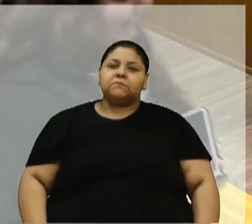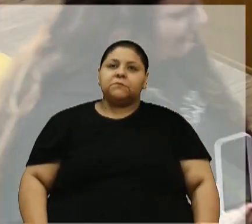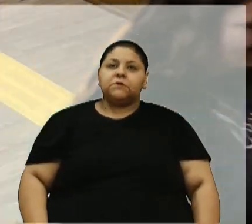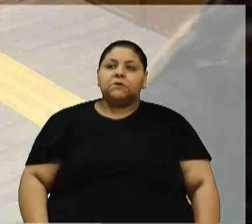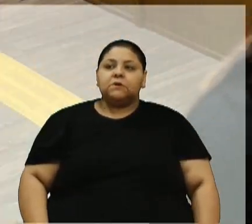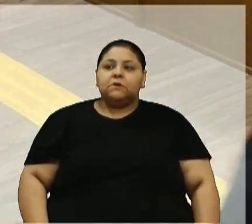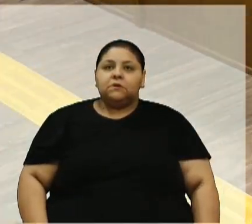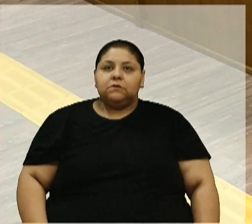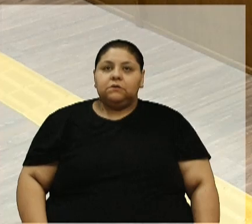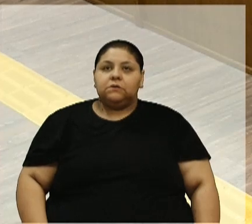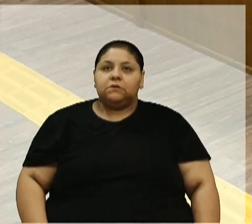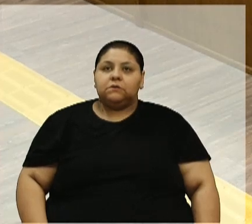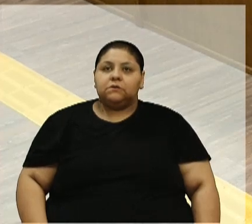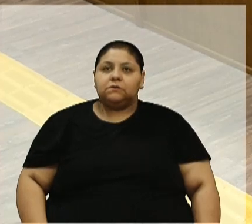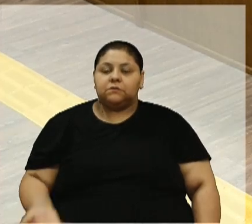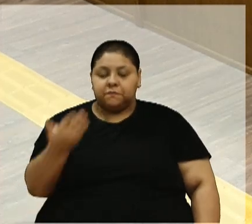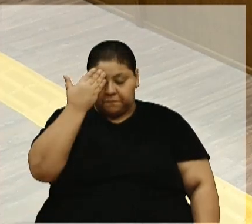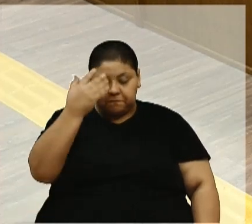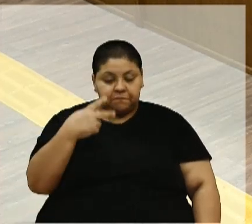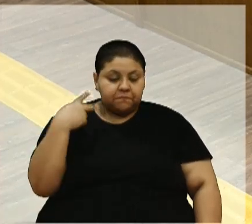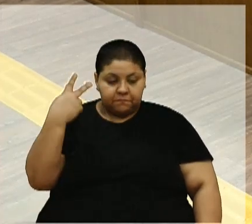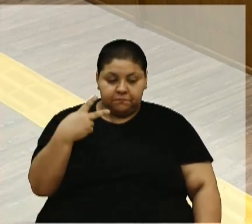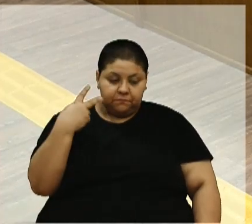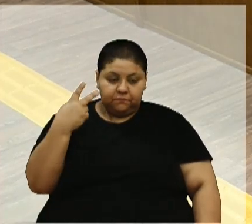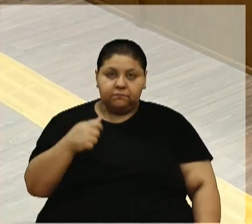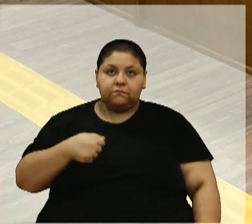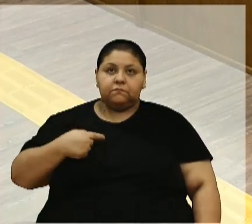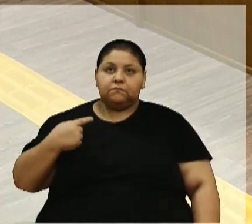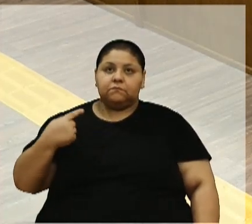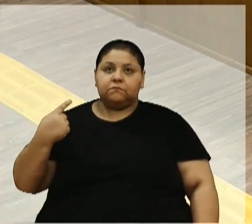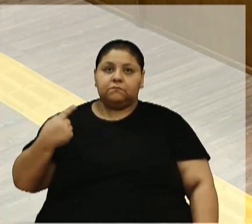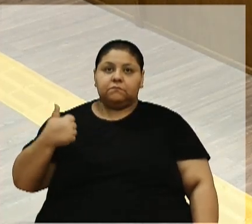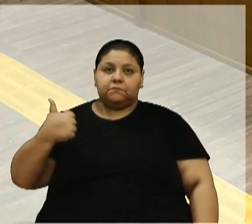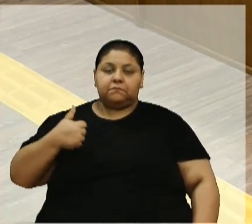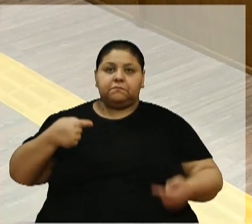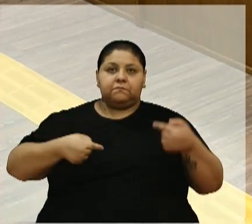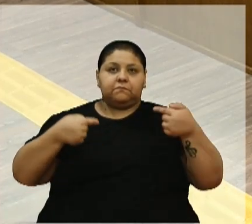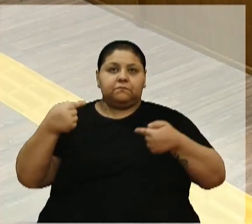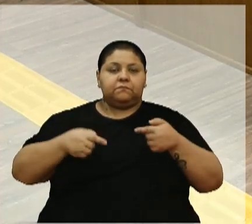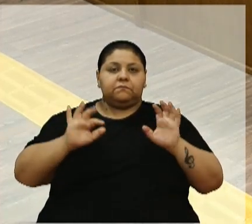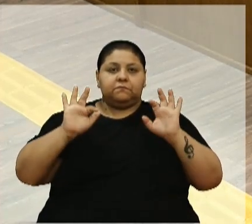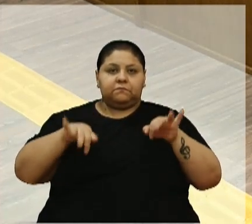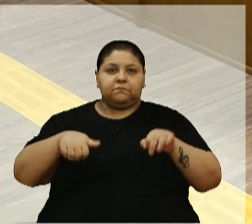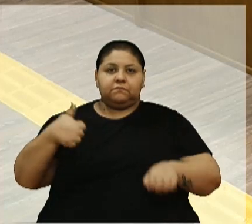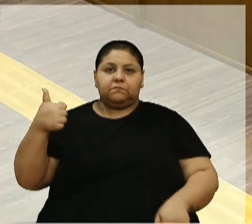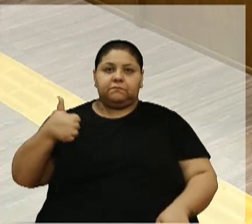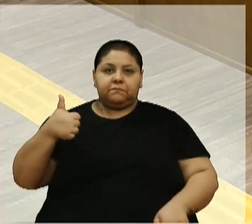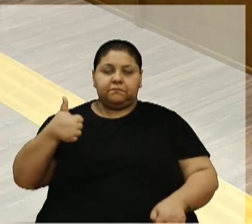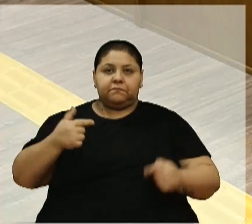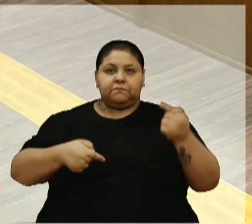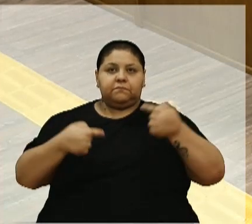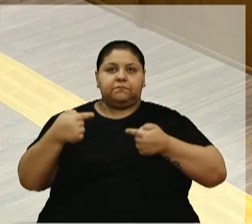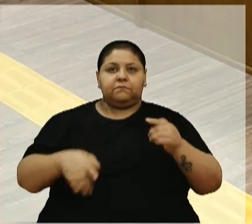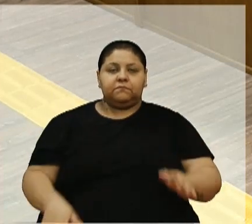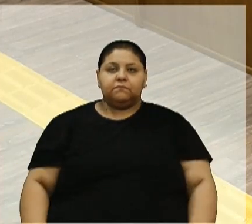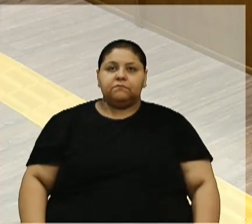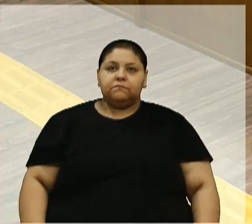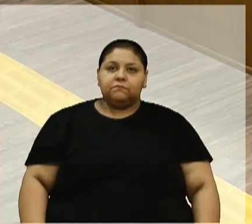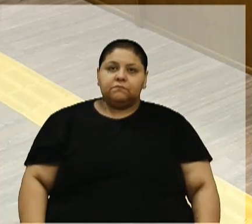Obrigada, vereador Bressan. Em primeira discussão, Encerrada a primeira